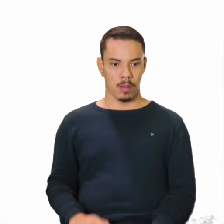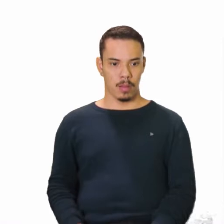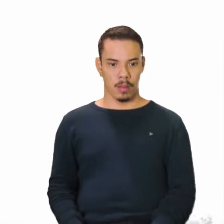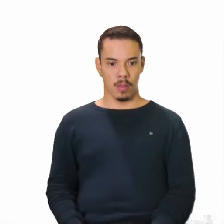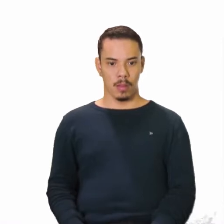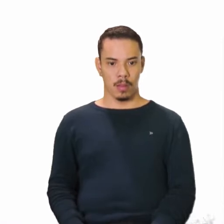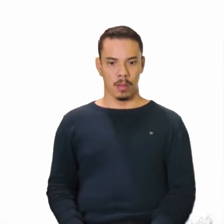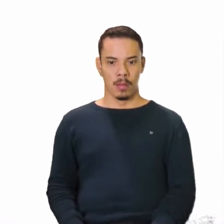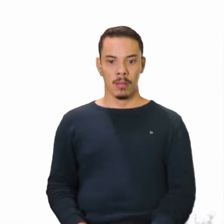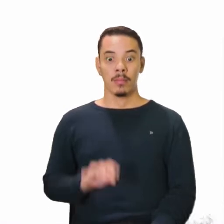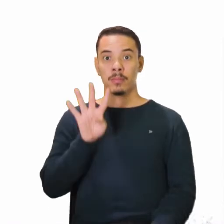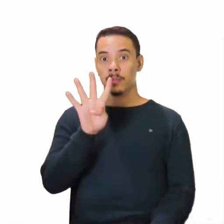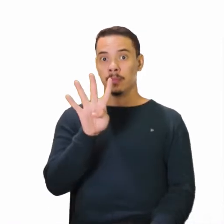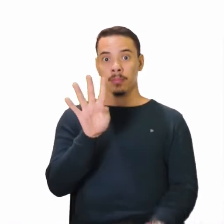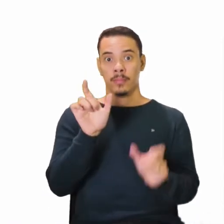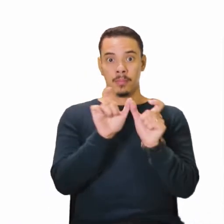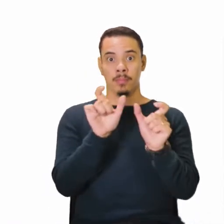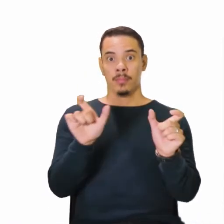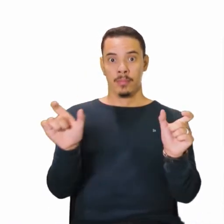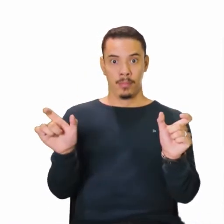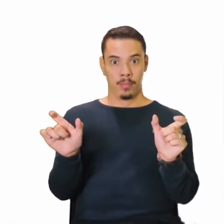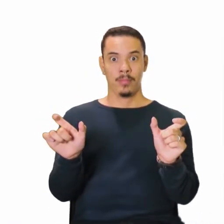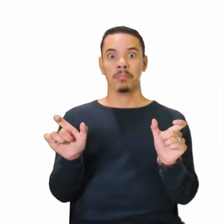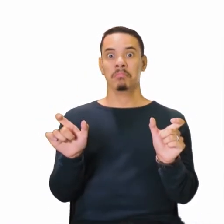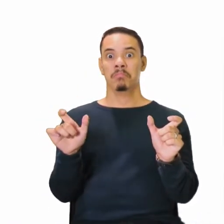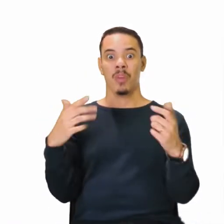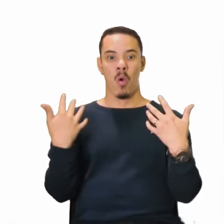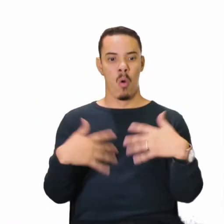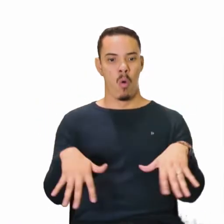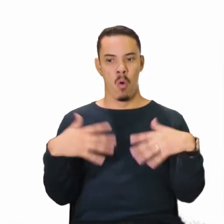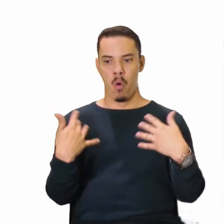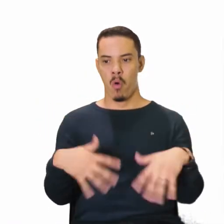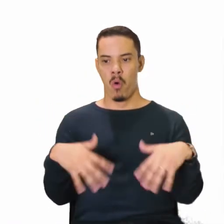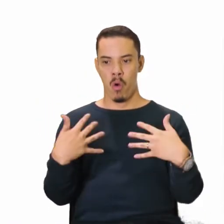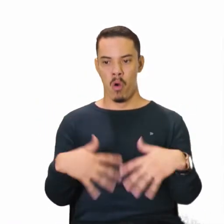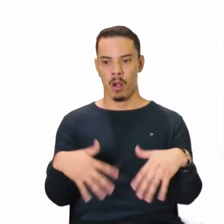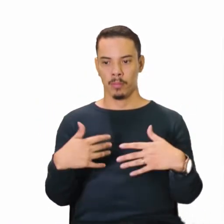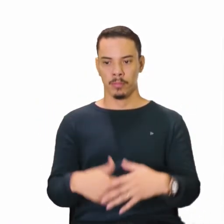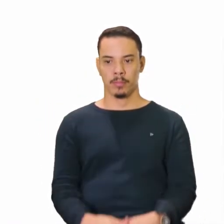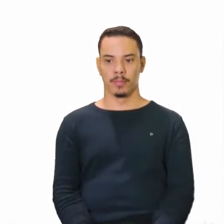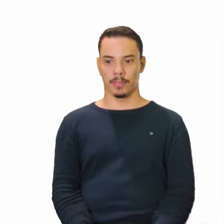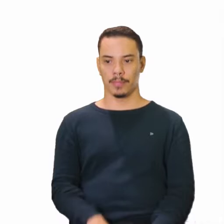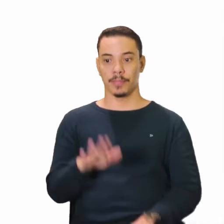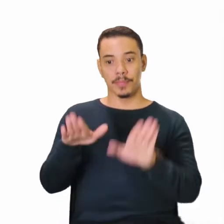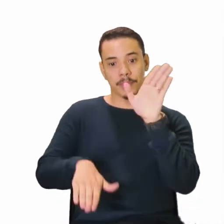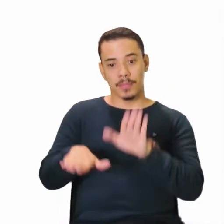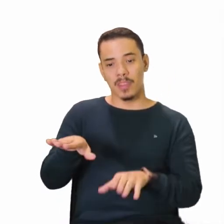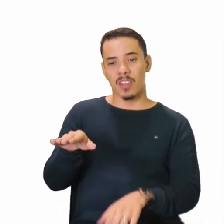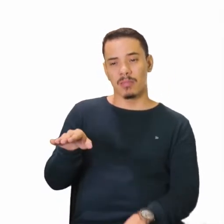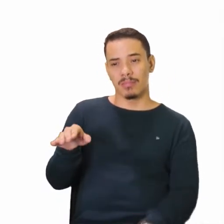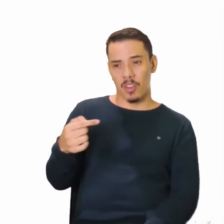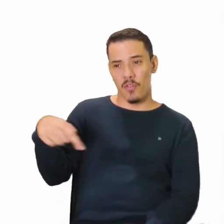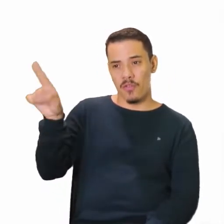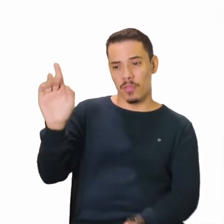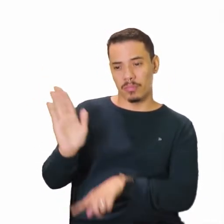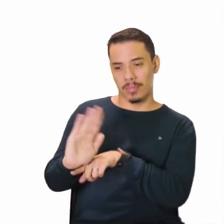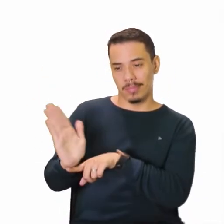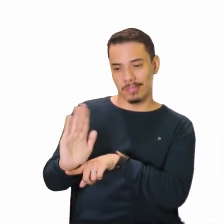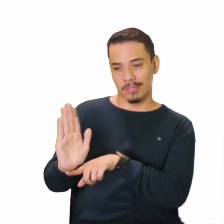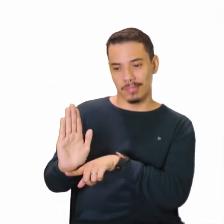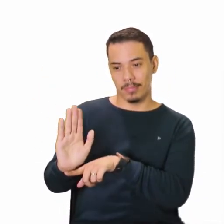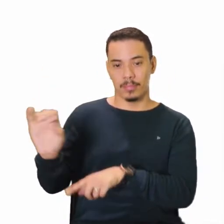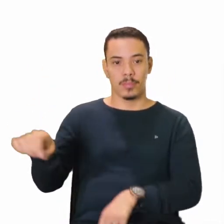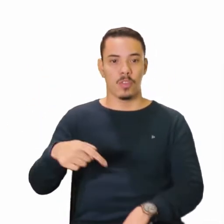quatro. De vez em quando, né? Vou ao cinema. Exatamente. Vou